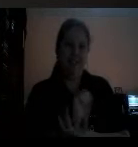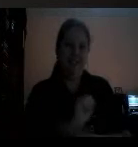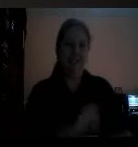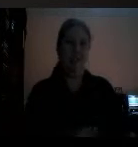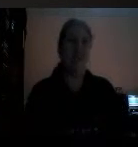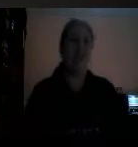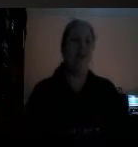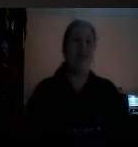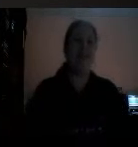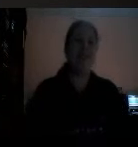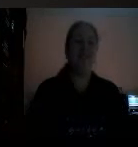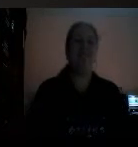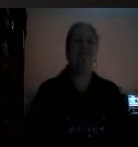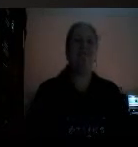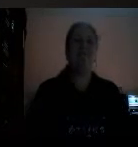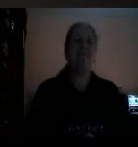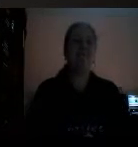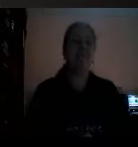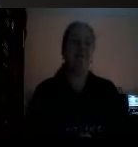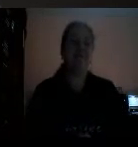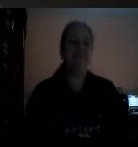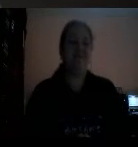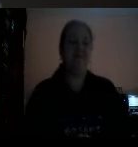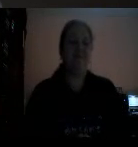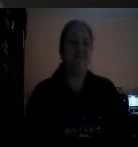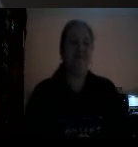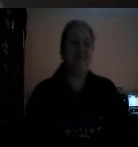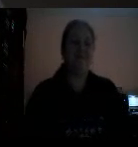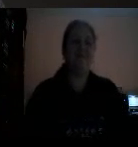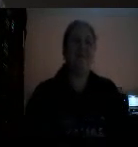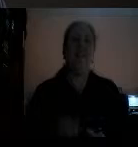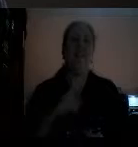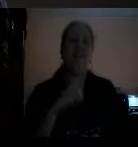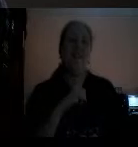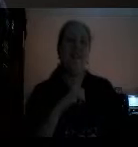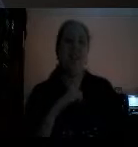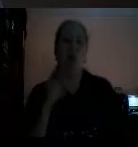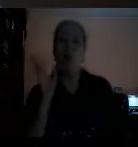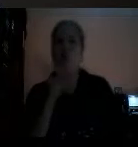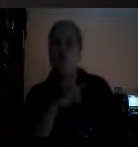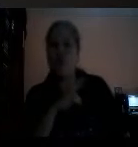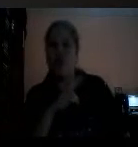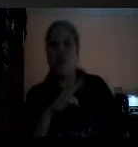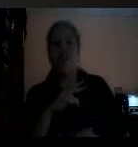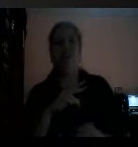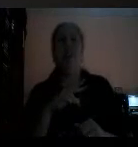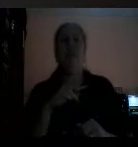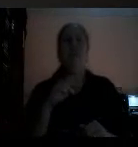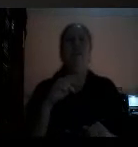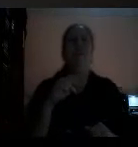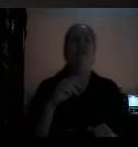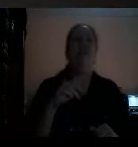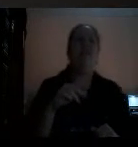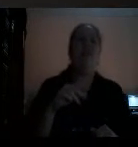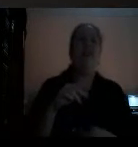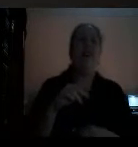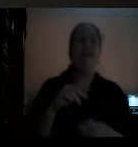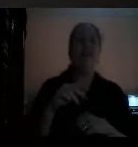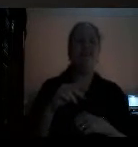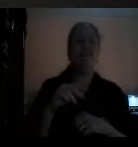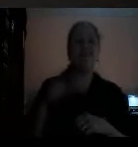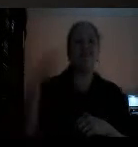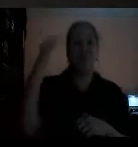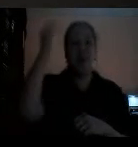Guerra Fria, Vietnã, Afeganistão, Coreia, vai ser fino trato.